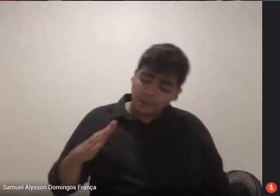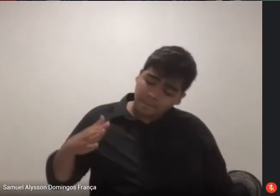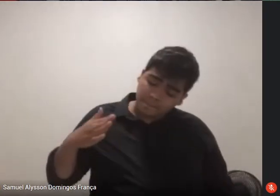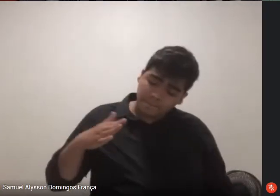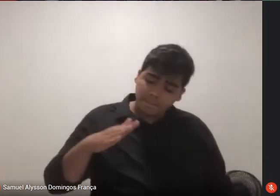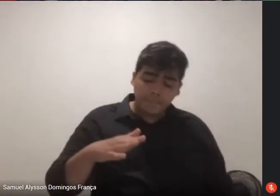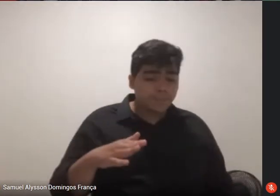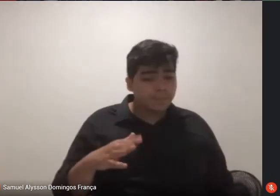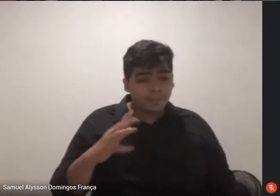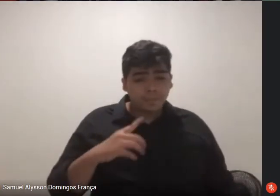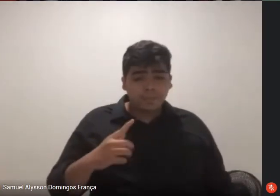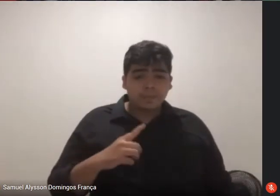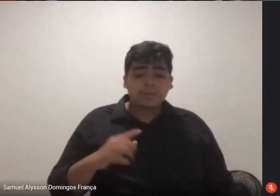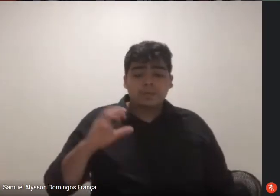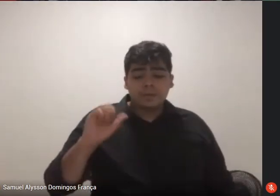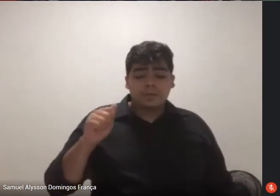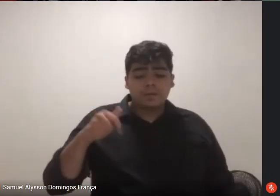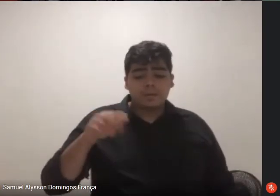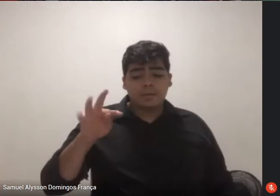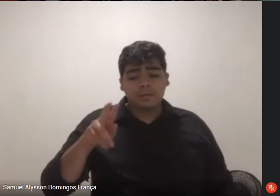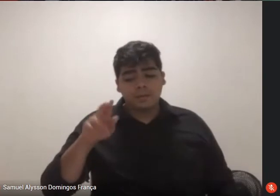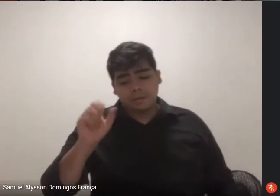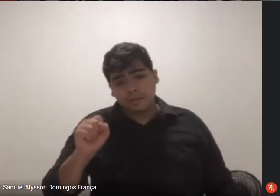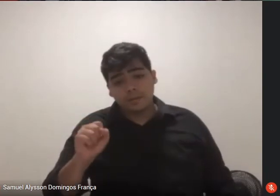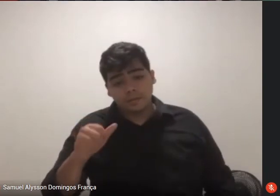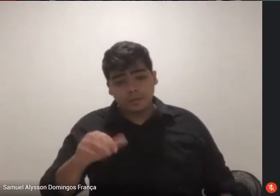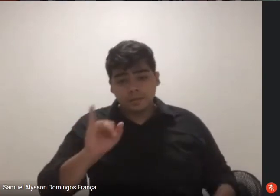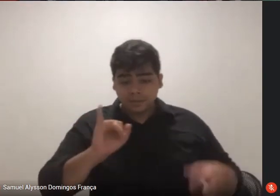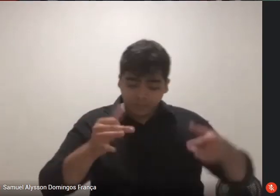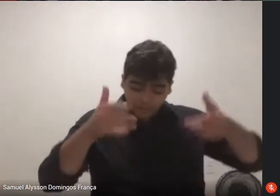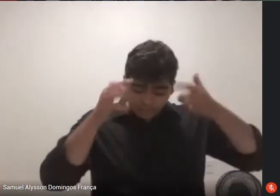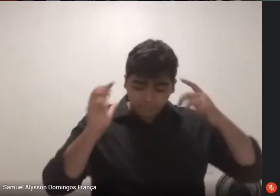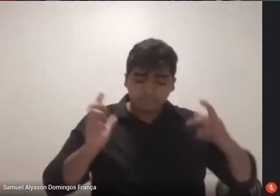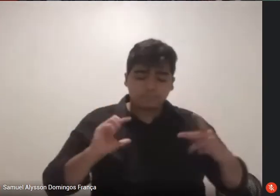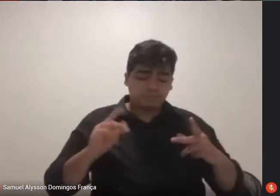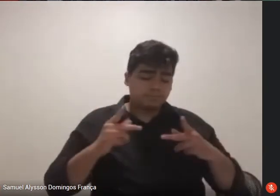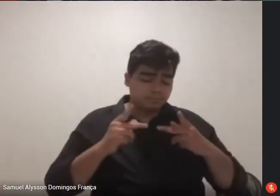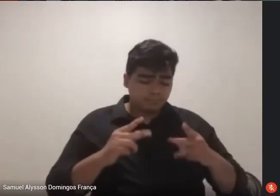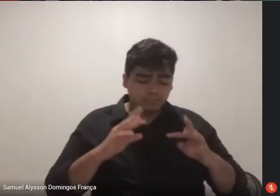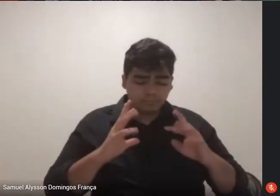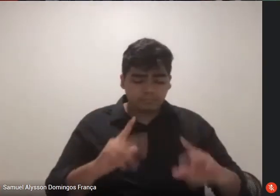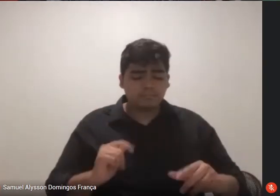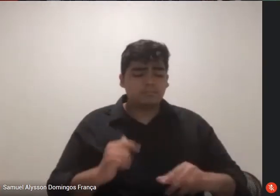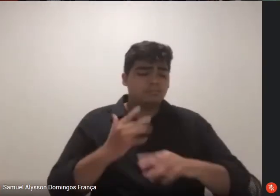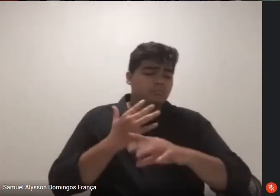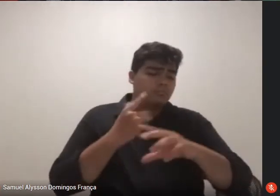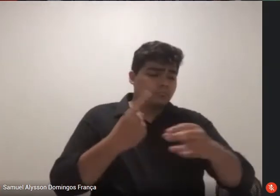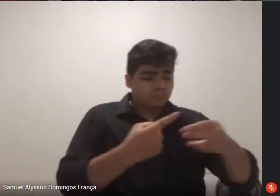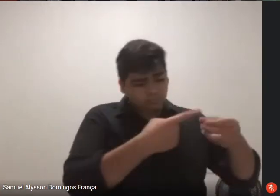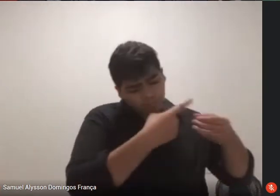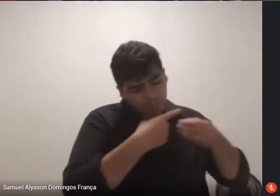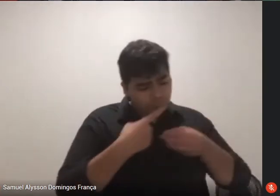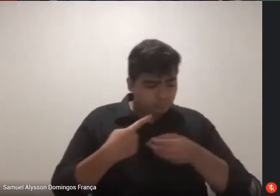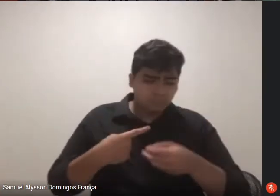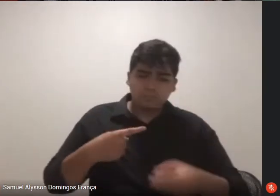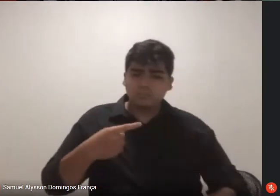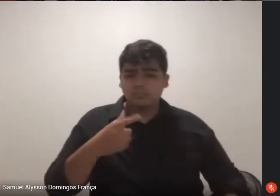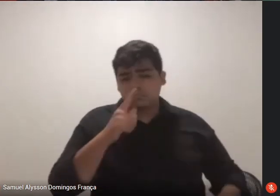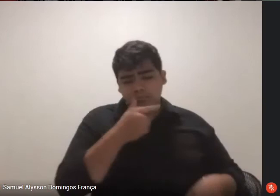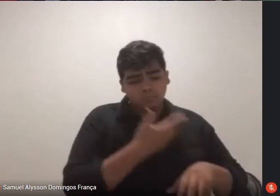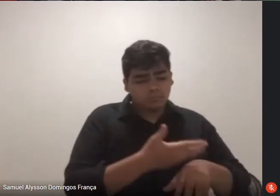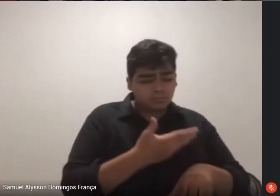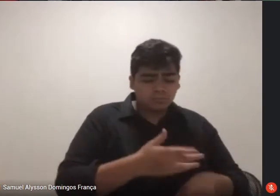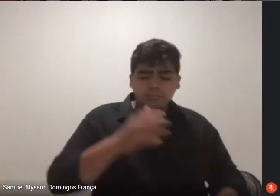de Princesa Isabel, realmente, ele tem projetos em todos aqueles municípios vizinhos, né? Água Branca, São José de Princesa.